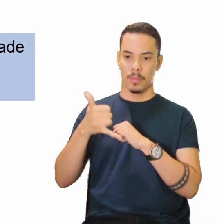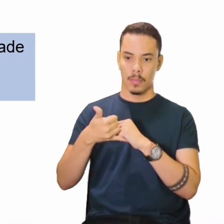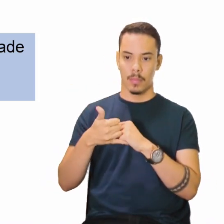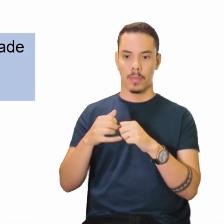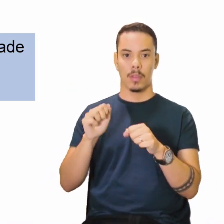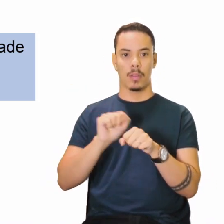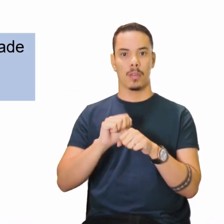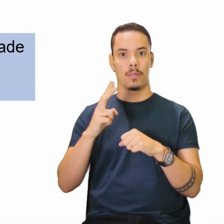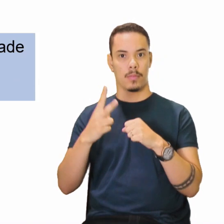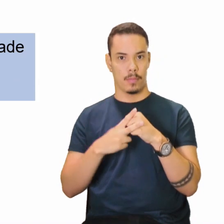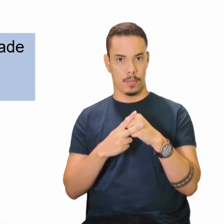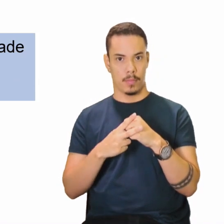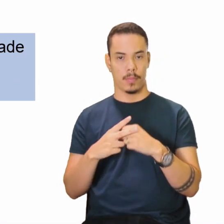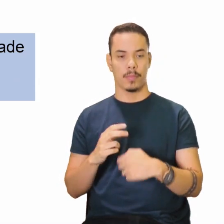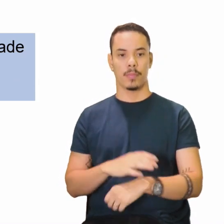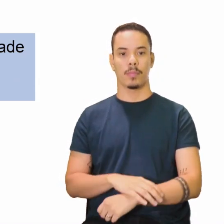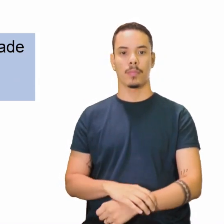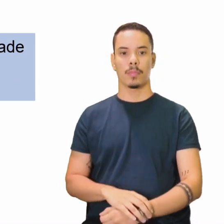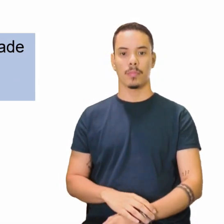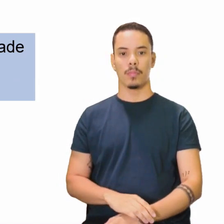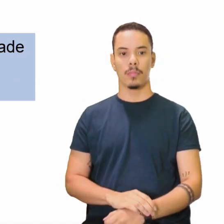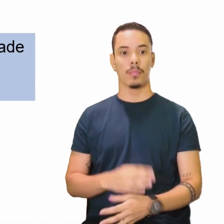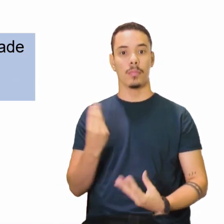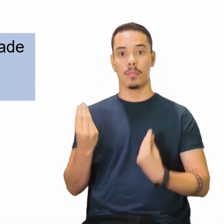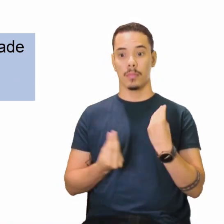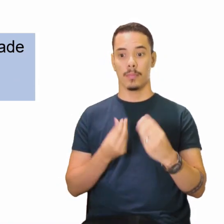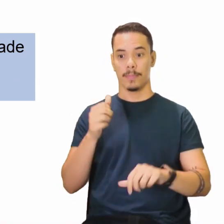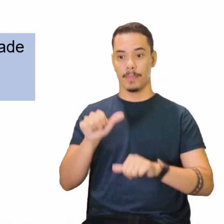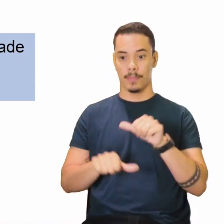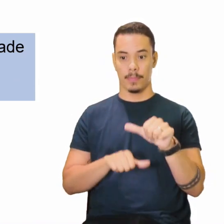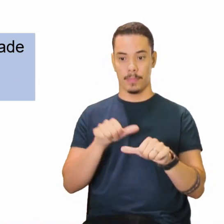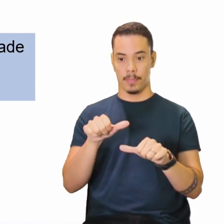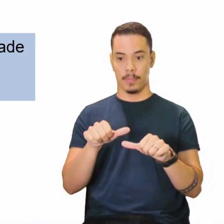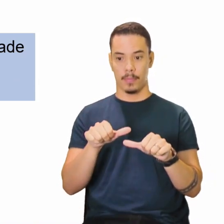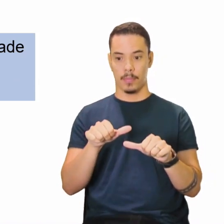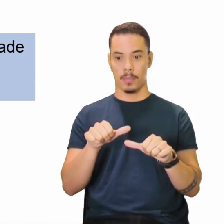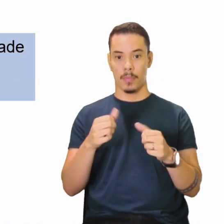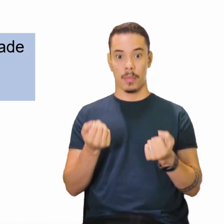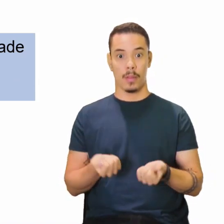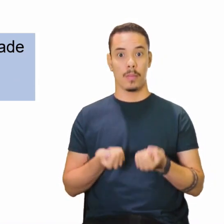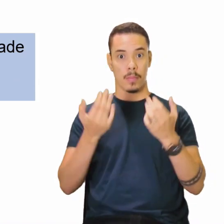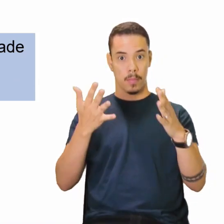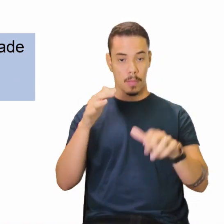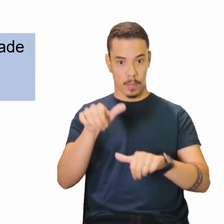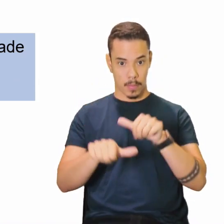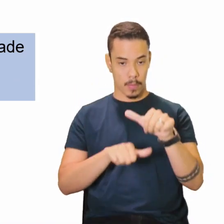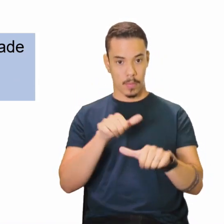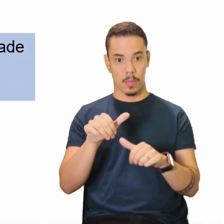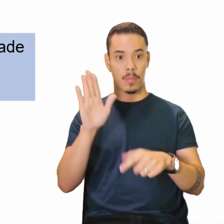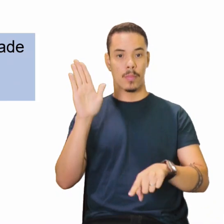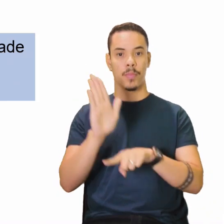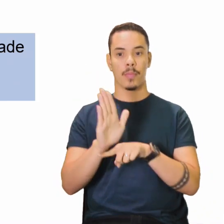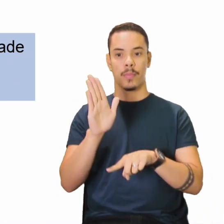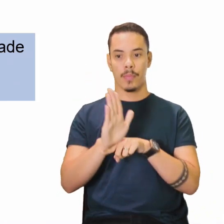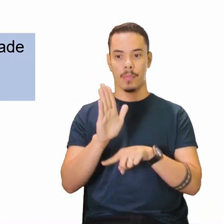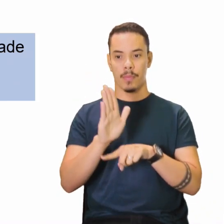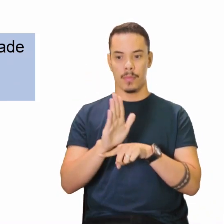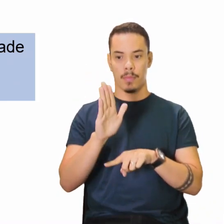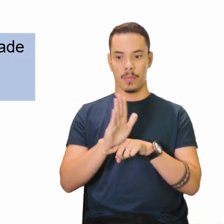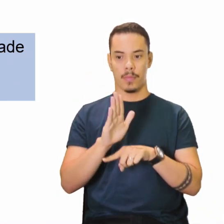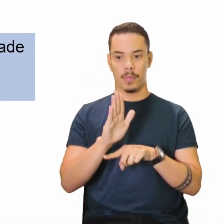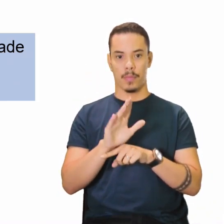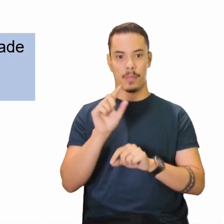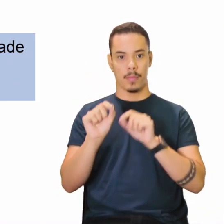no advérbio. E aí como é que ele vem modificar? Ele vem modificar atribuindo